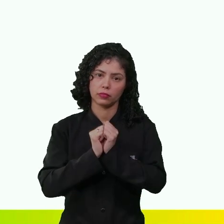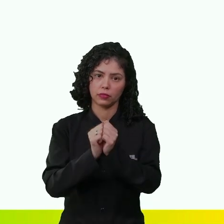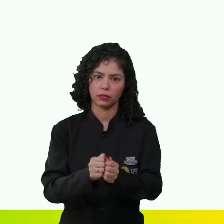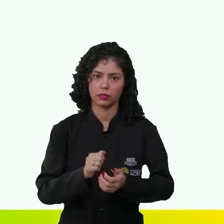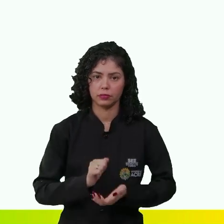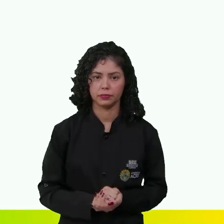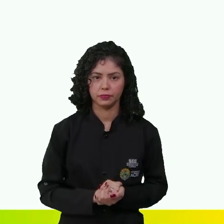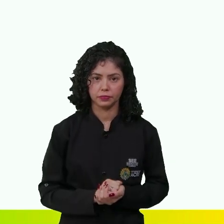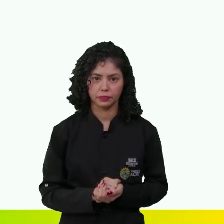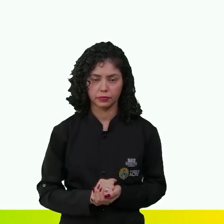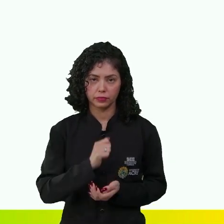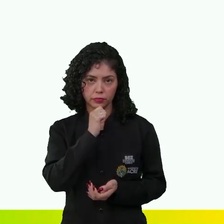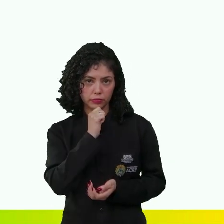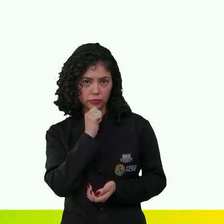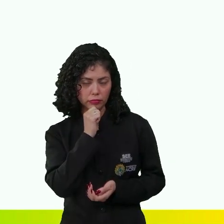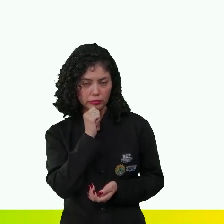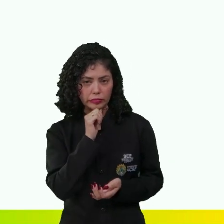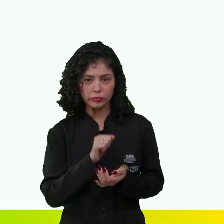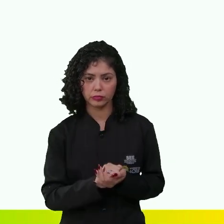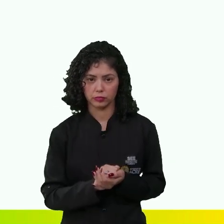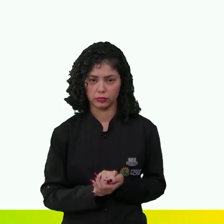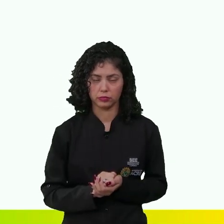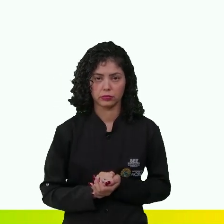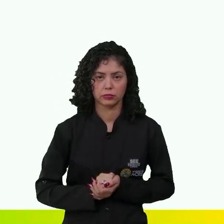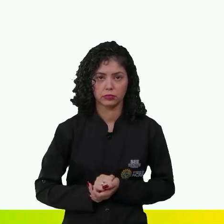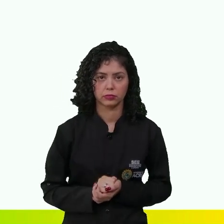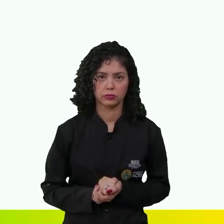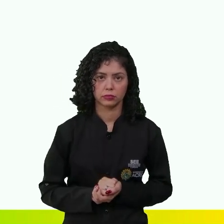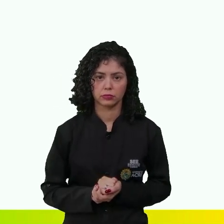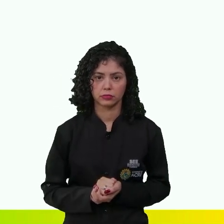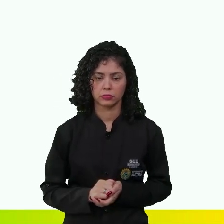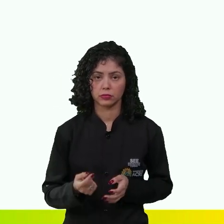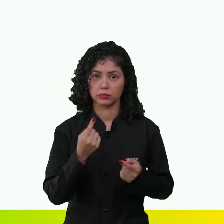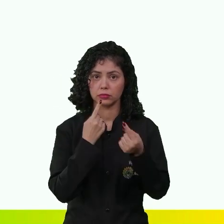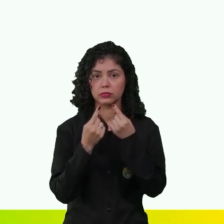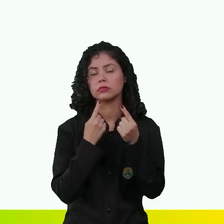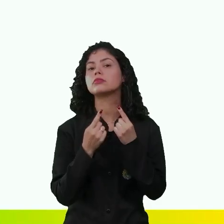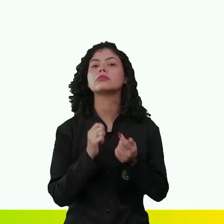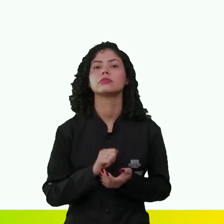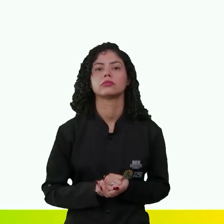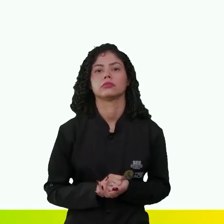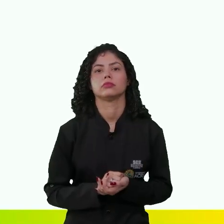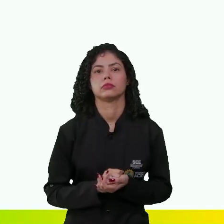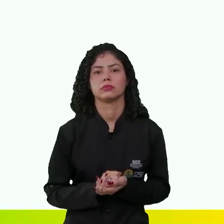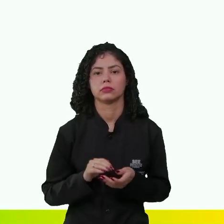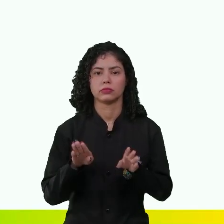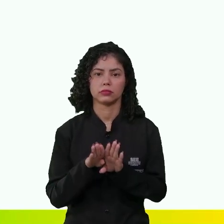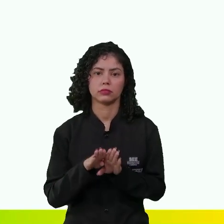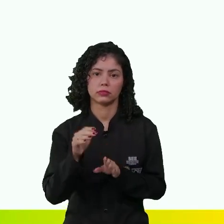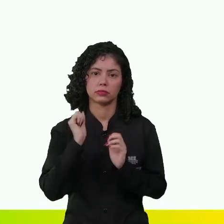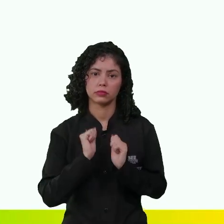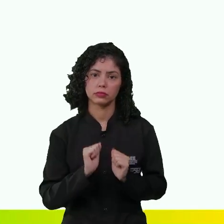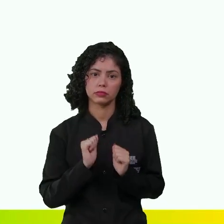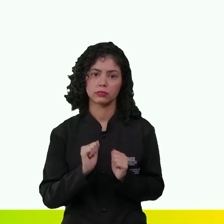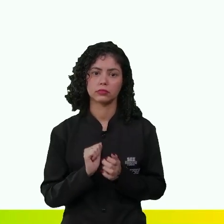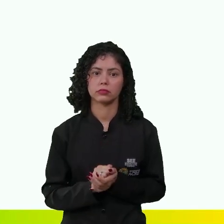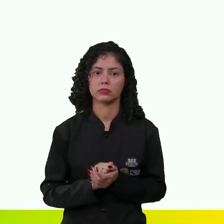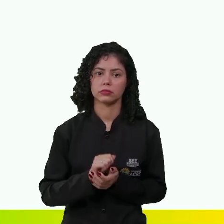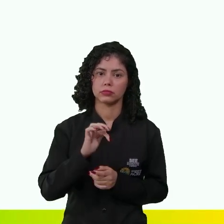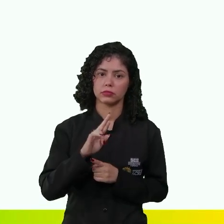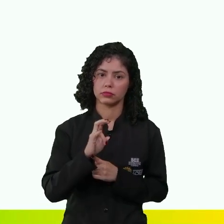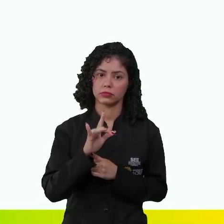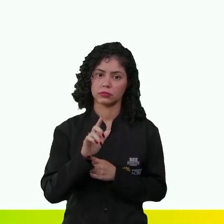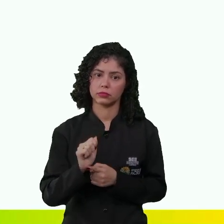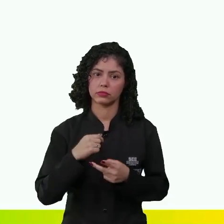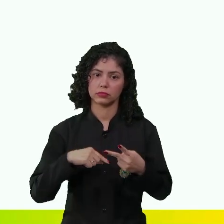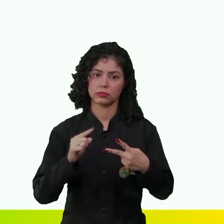aí, dessas múltiplas formas de estar no mundo, a forma de comunicação, nós temos os tipos, que pode ser folclórica,